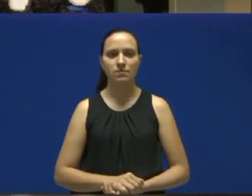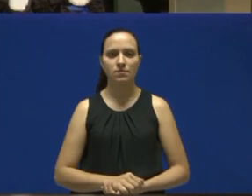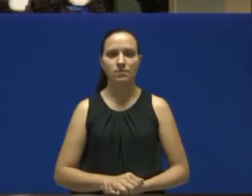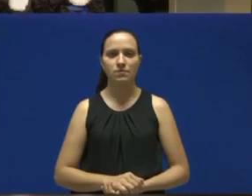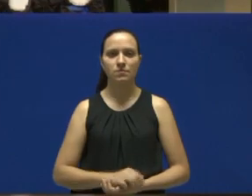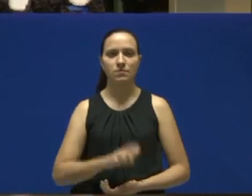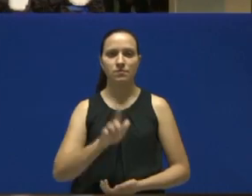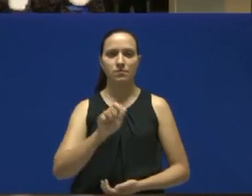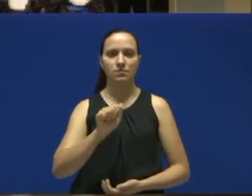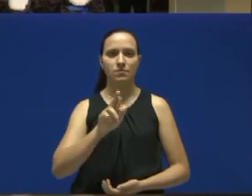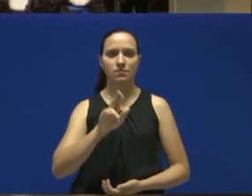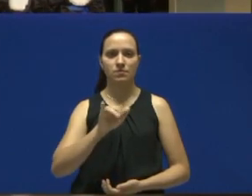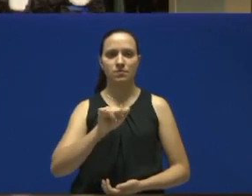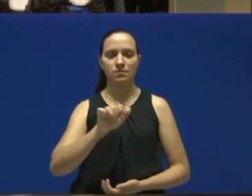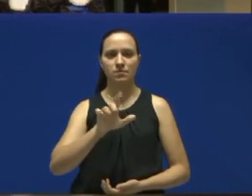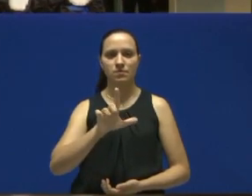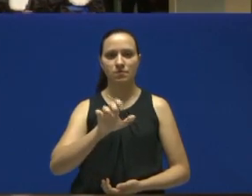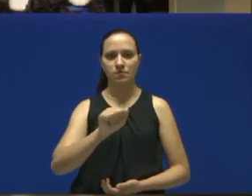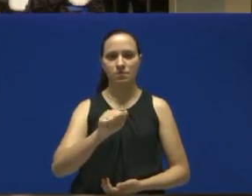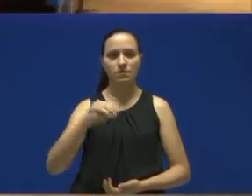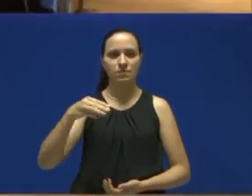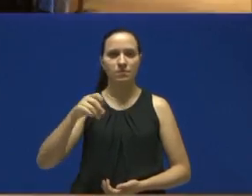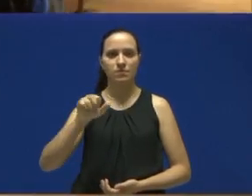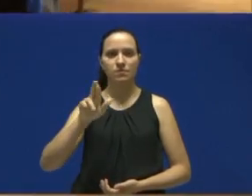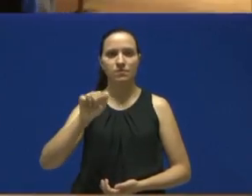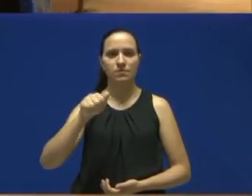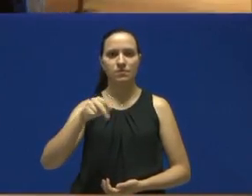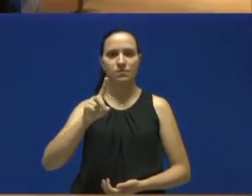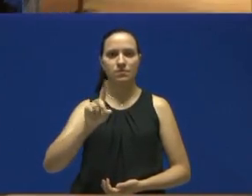gabriela miranda de moraes